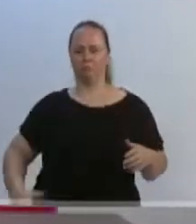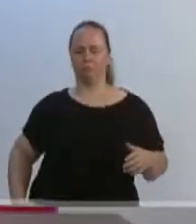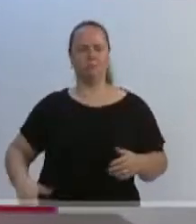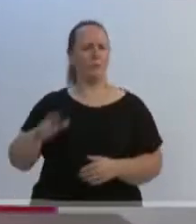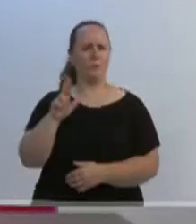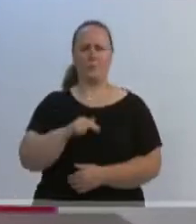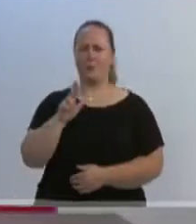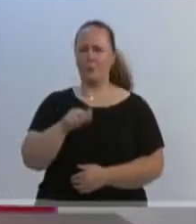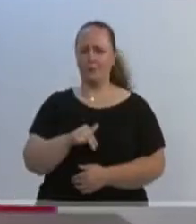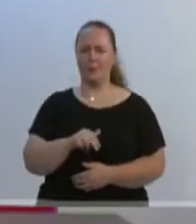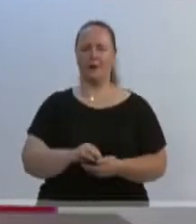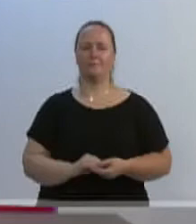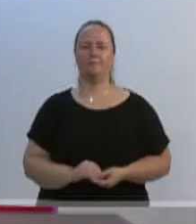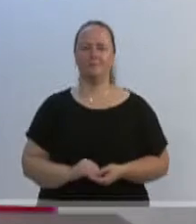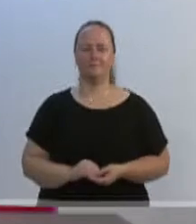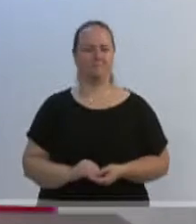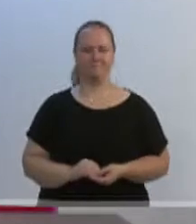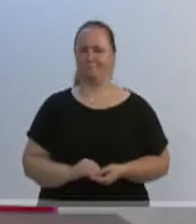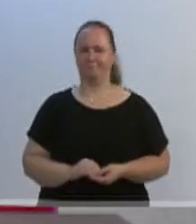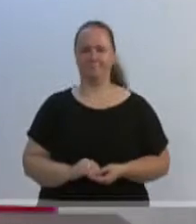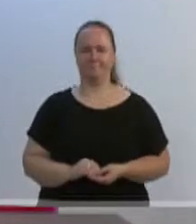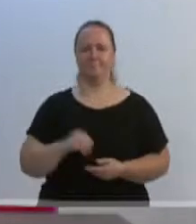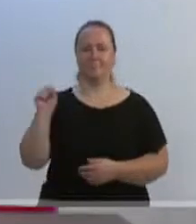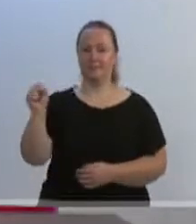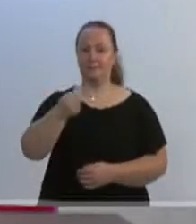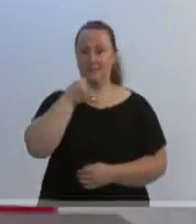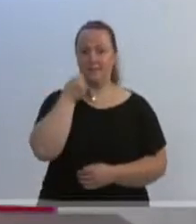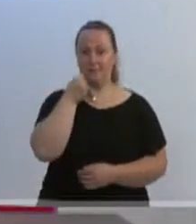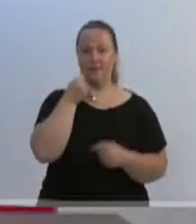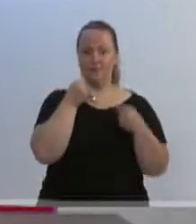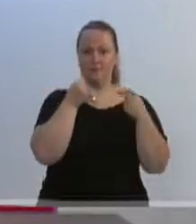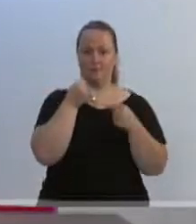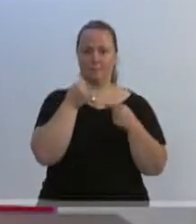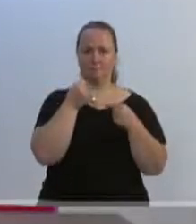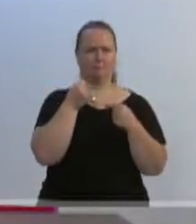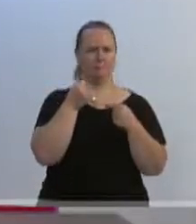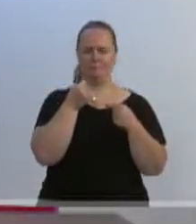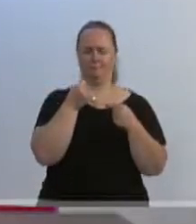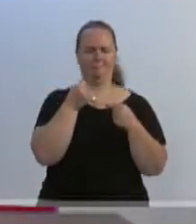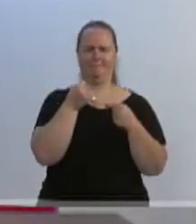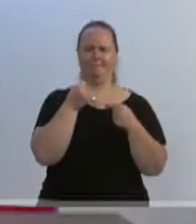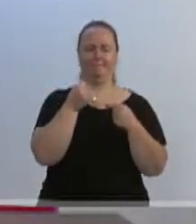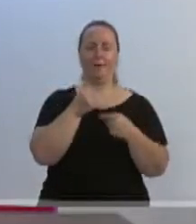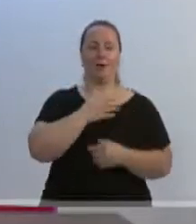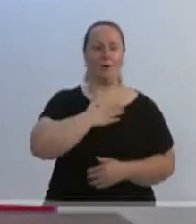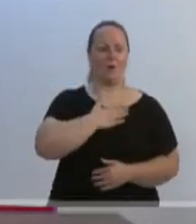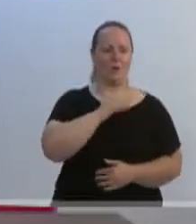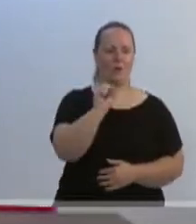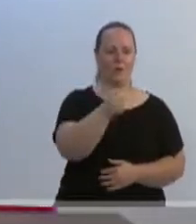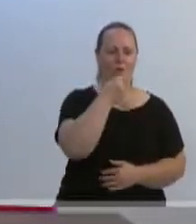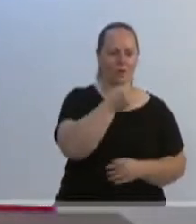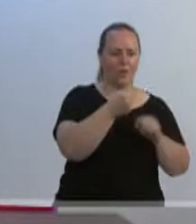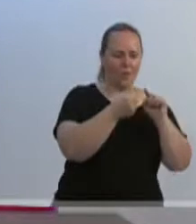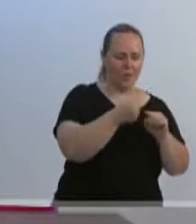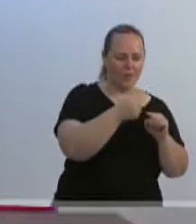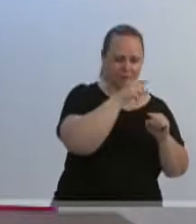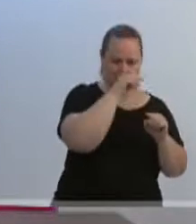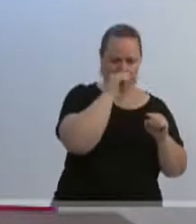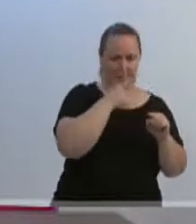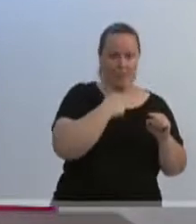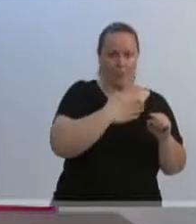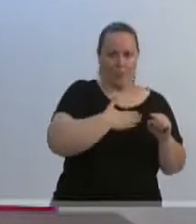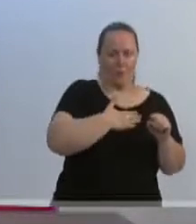vascaíno. Analogicamente, às cervejas, vereador Silvio, jamais a pessoa que gosta de uma cerveja Weizenbier, que sou